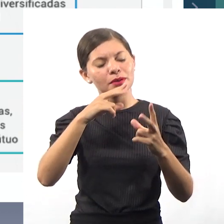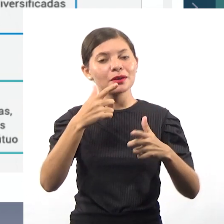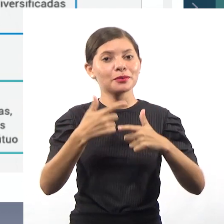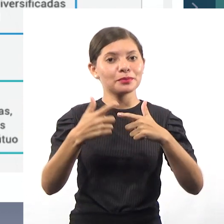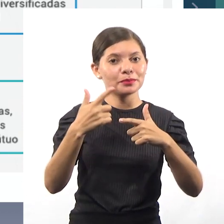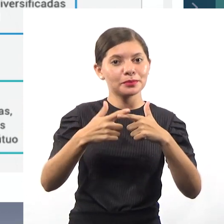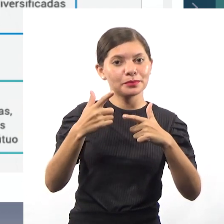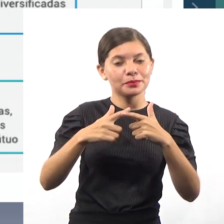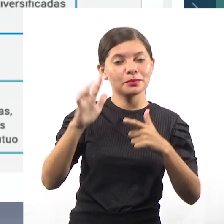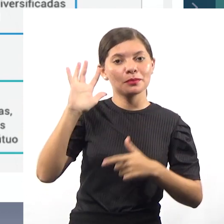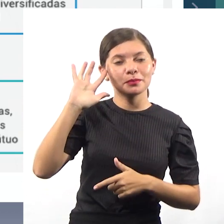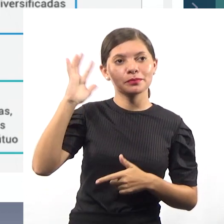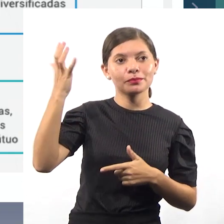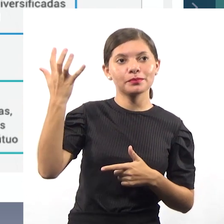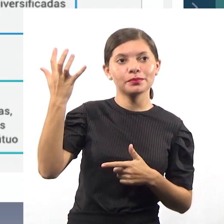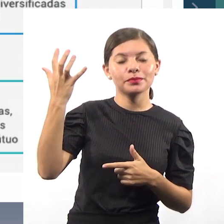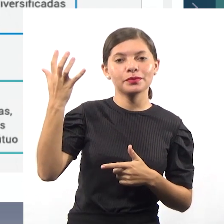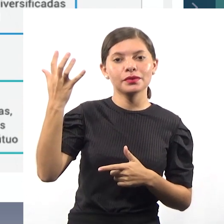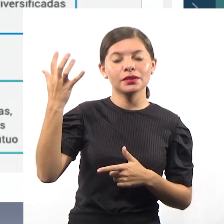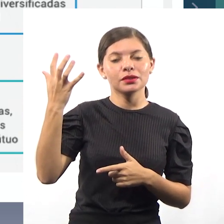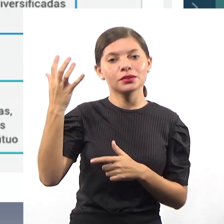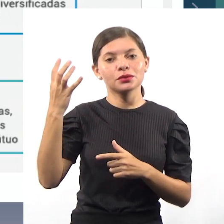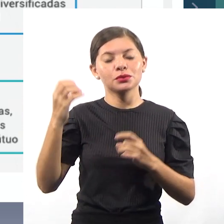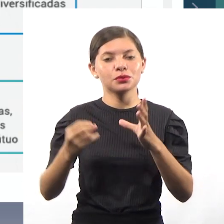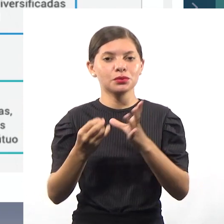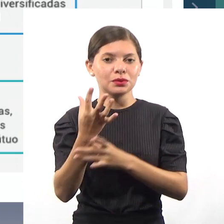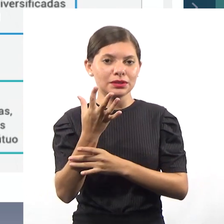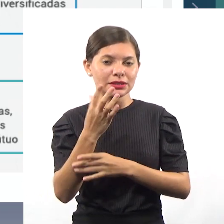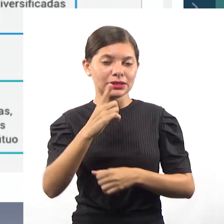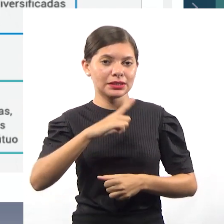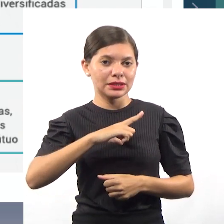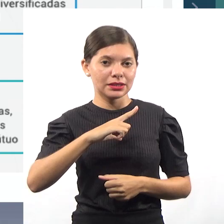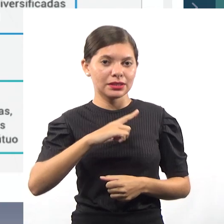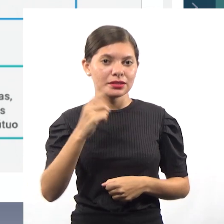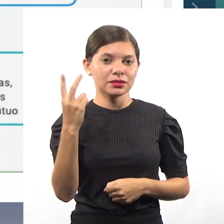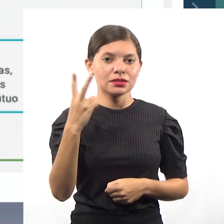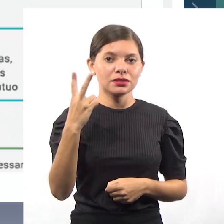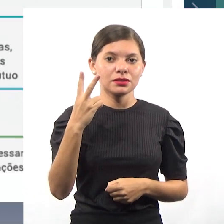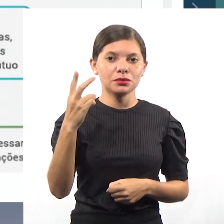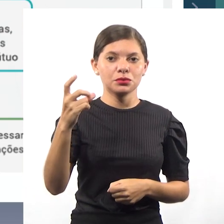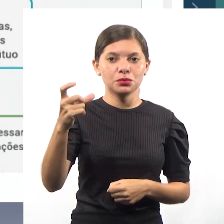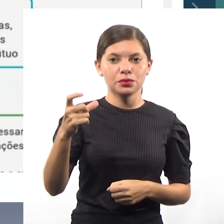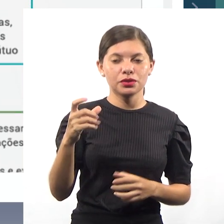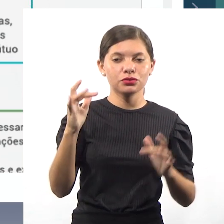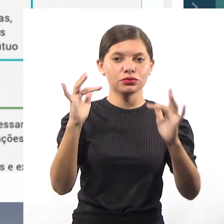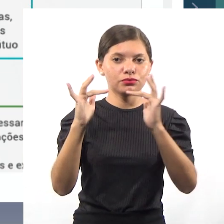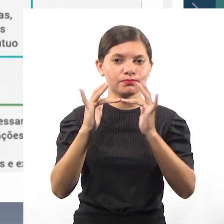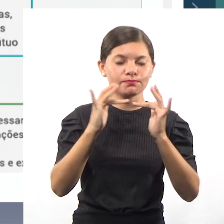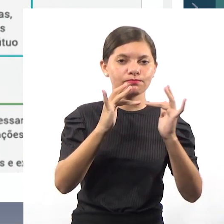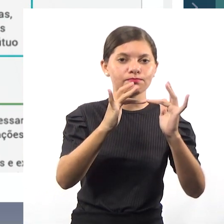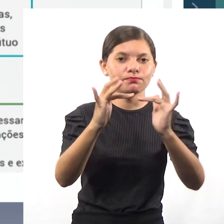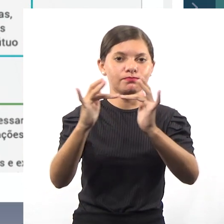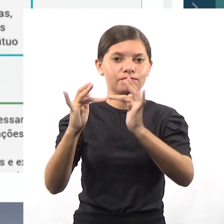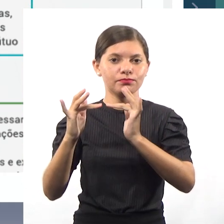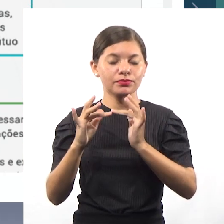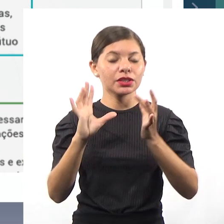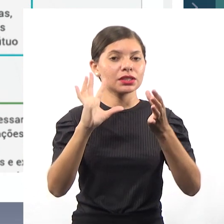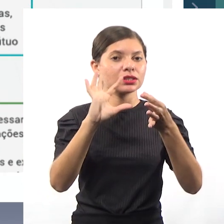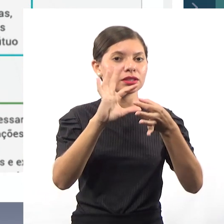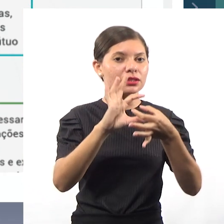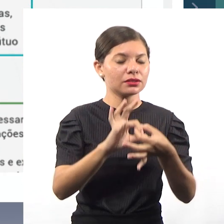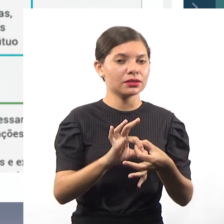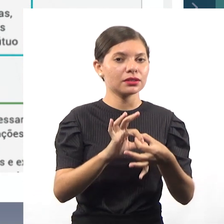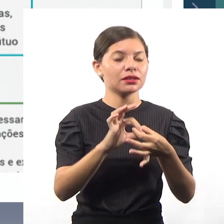criar soluções. Esse segundo eixo vai estar ligado ao terceiro, evidentemente, são conexões